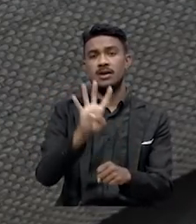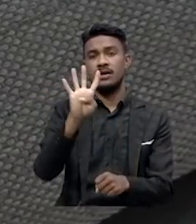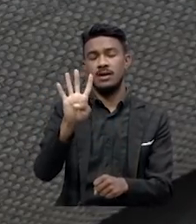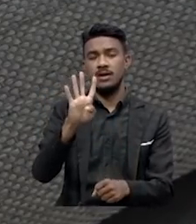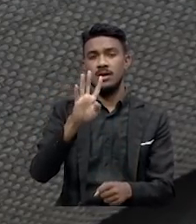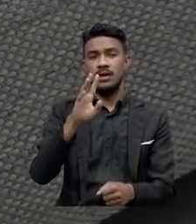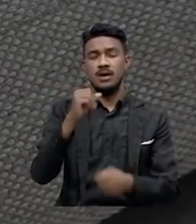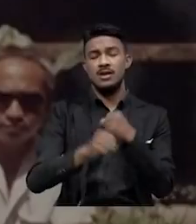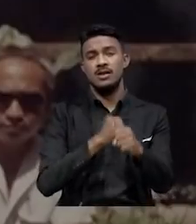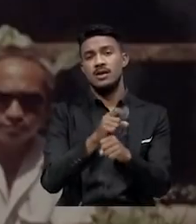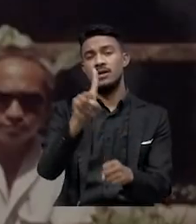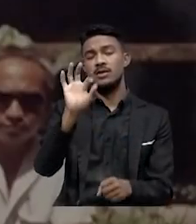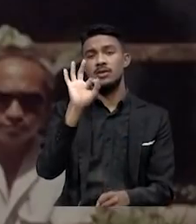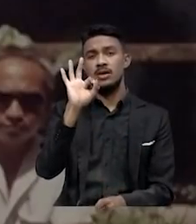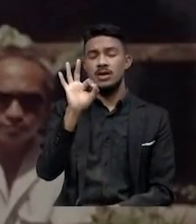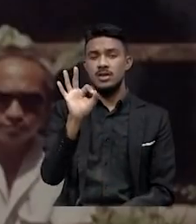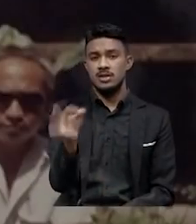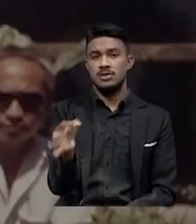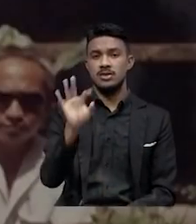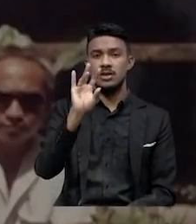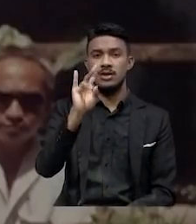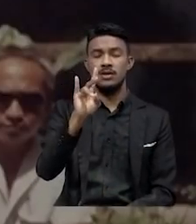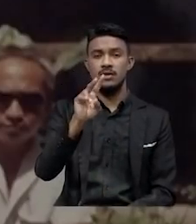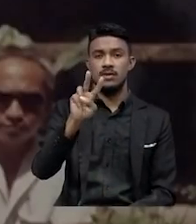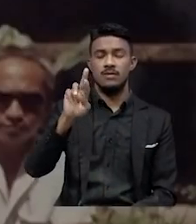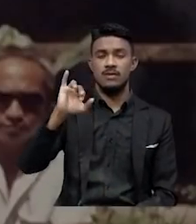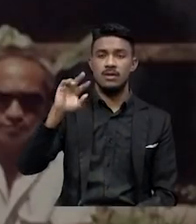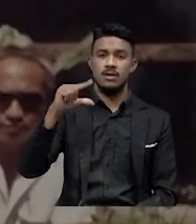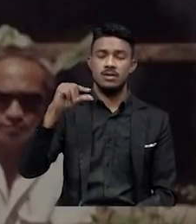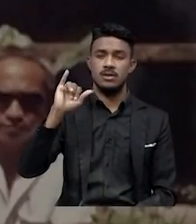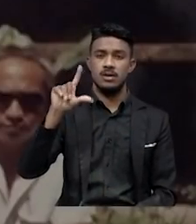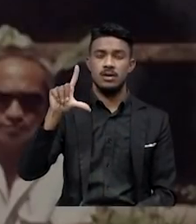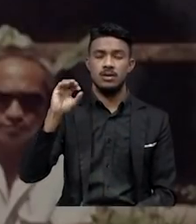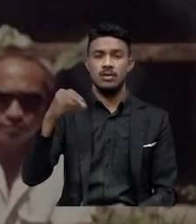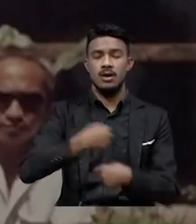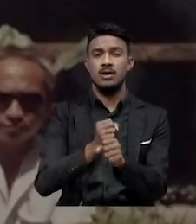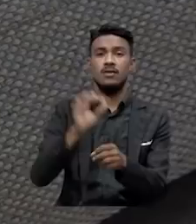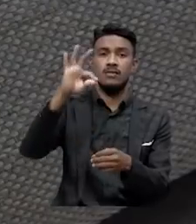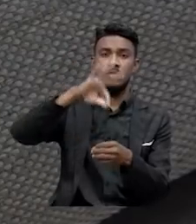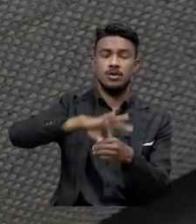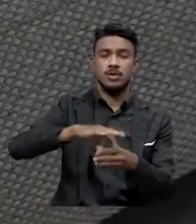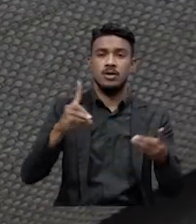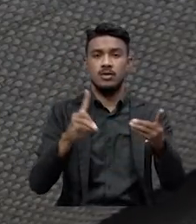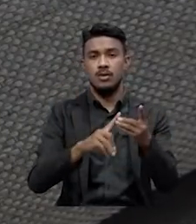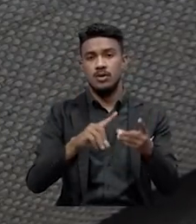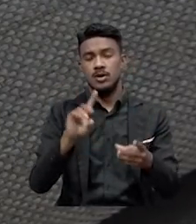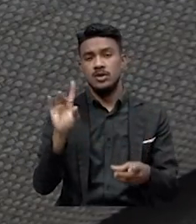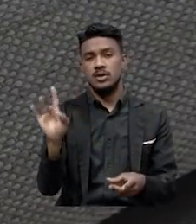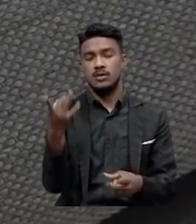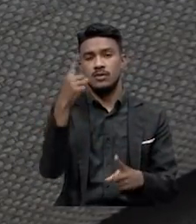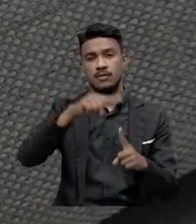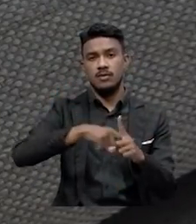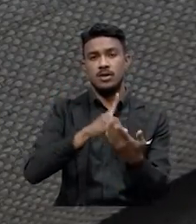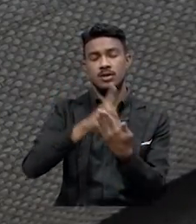ida atu sia-sia nulure sinhitu, Don Virgilio halo votus perpetua no iha lorong sanulure sinualu fulan